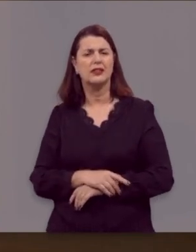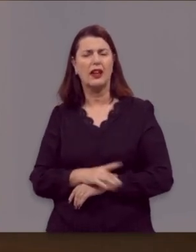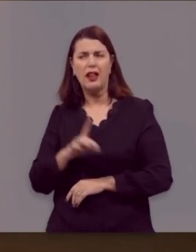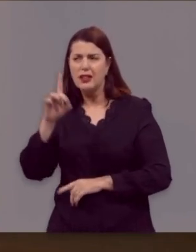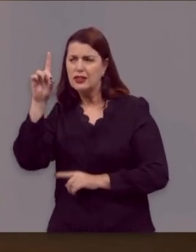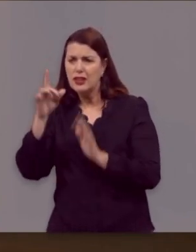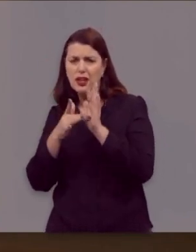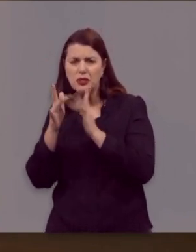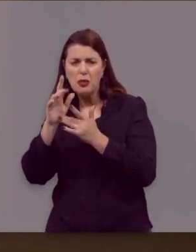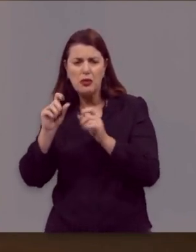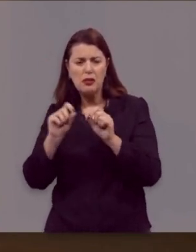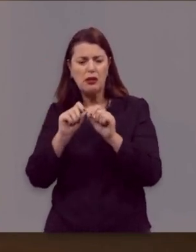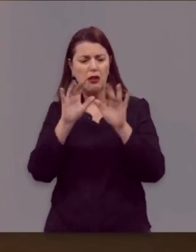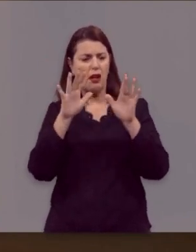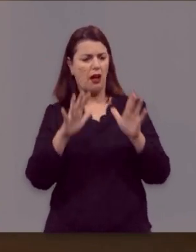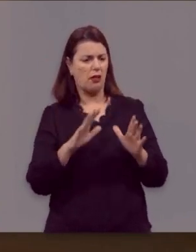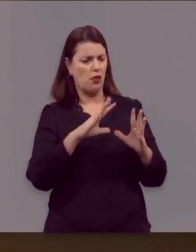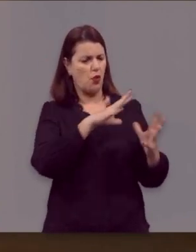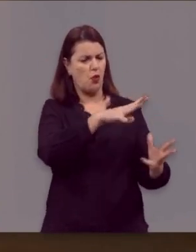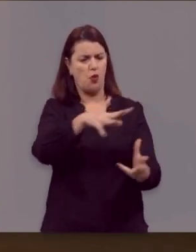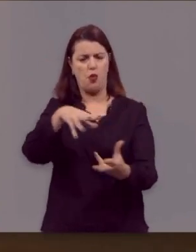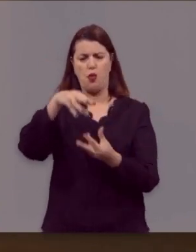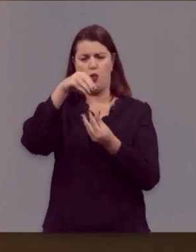do universo. Ele é o